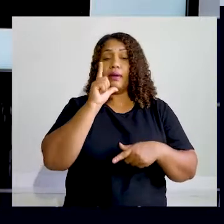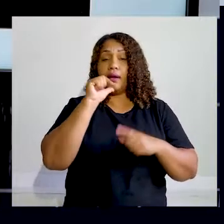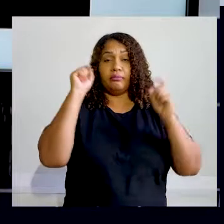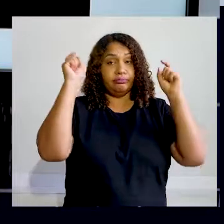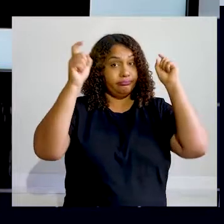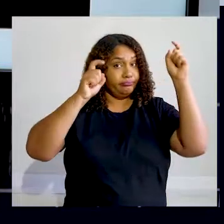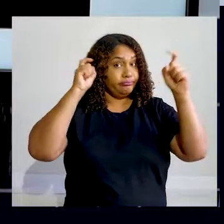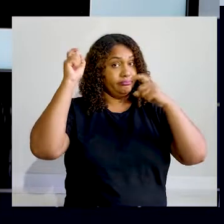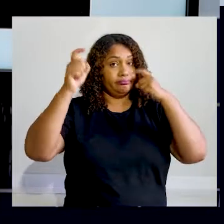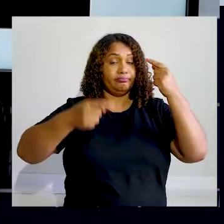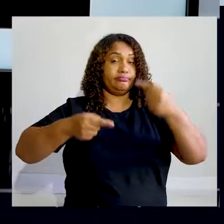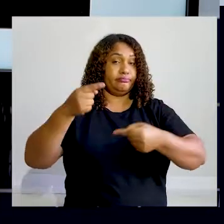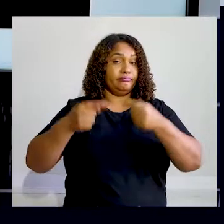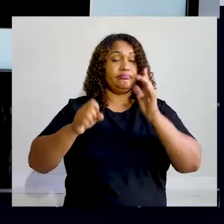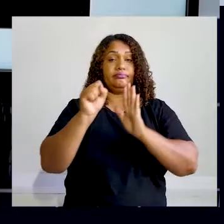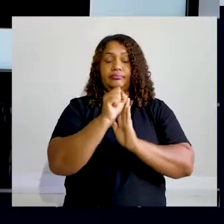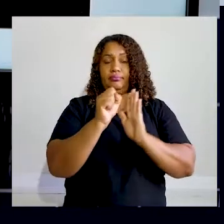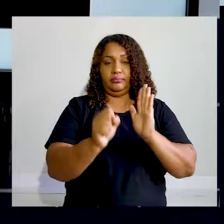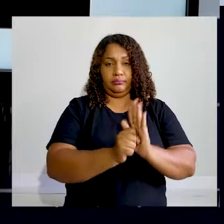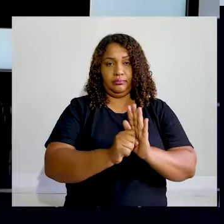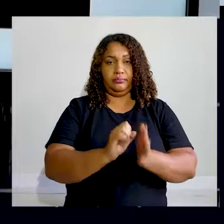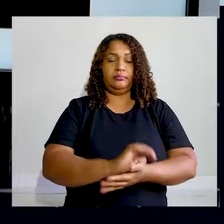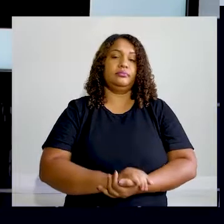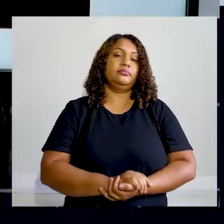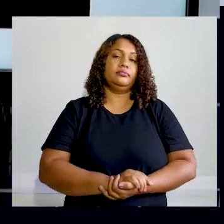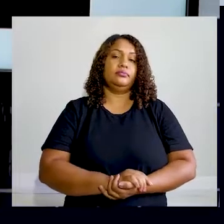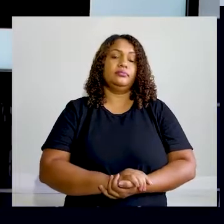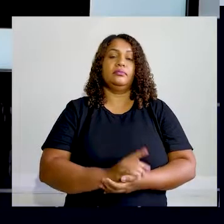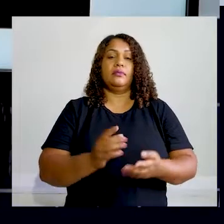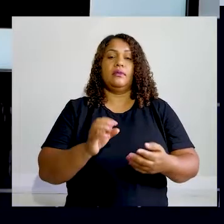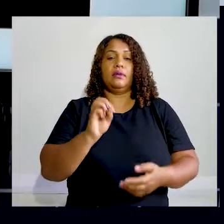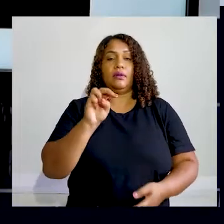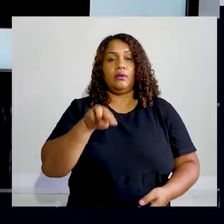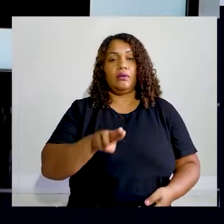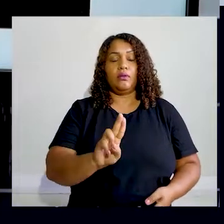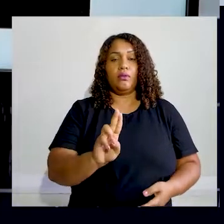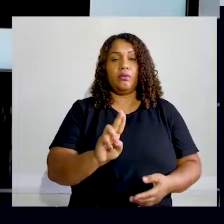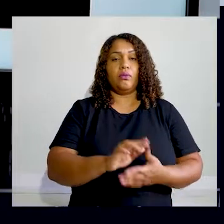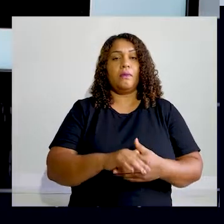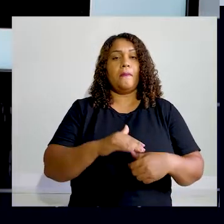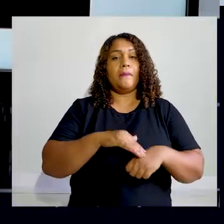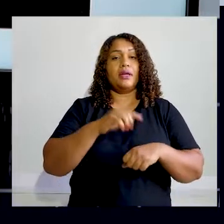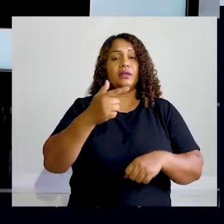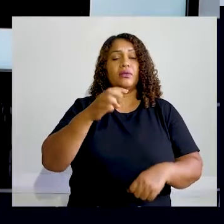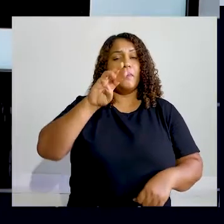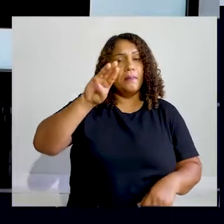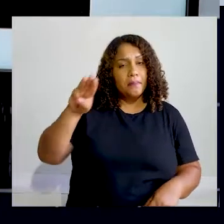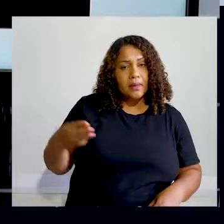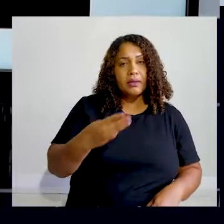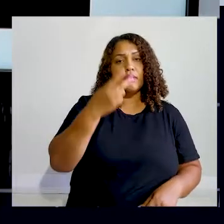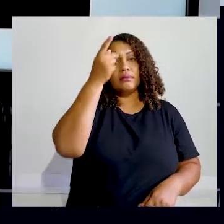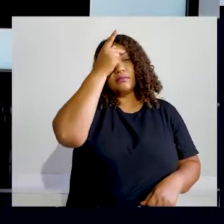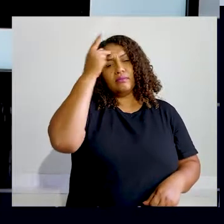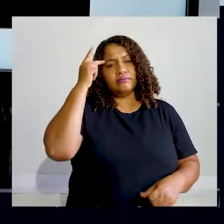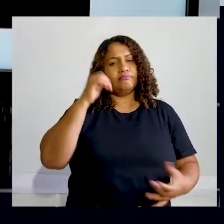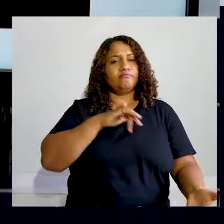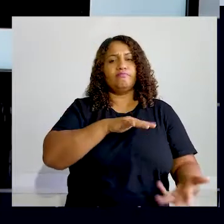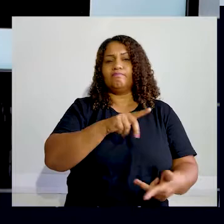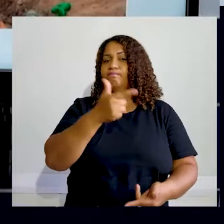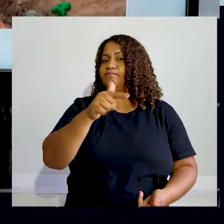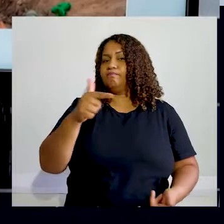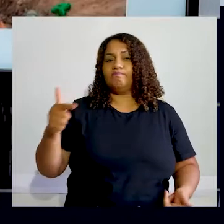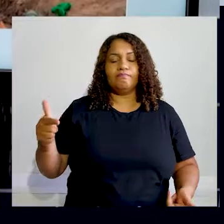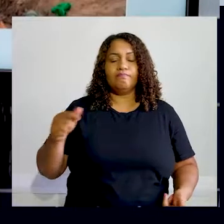das mais preocupantes discussões do século. Segundo a ONU, mais de 2 bilhões de pessoas no mundo todo não